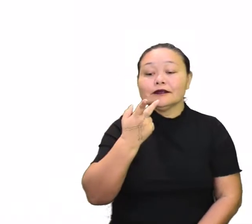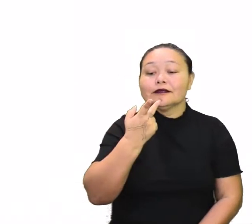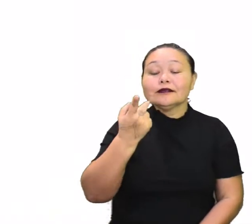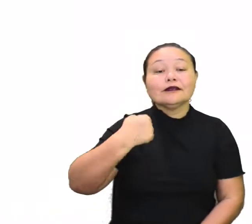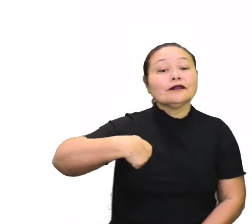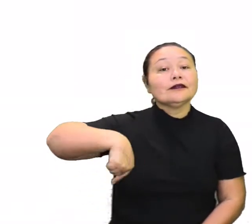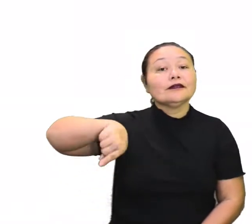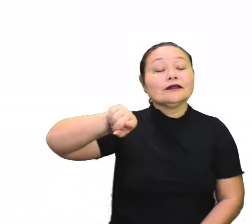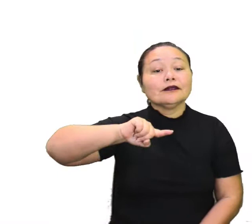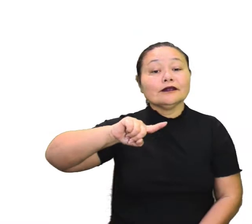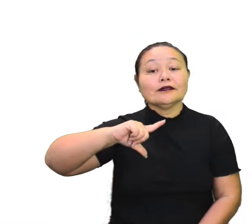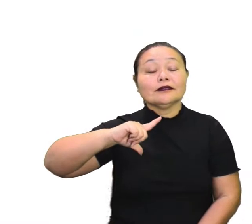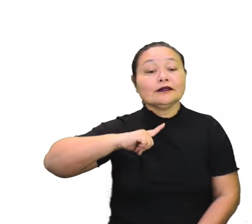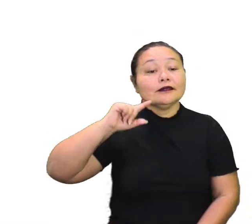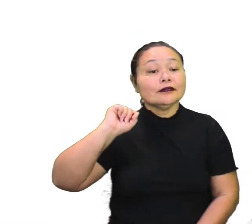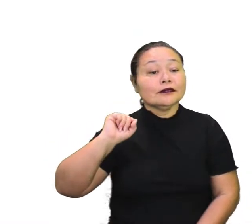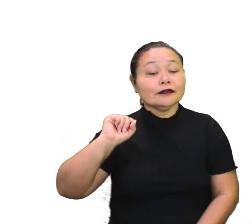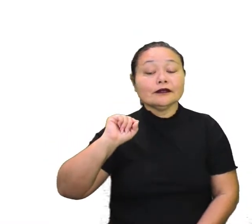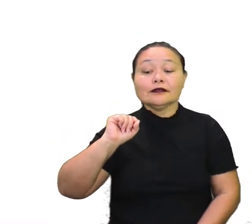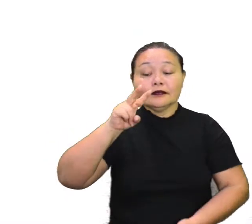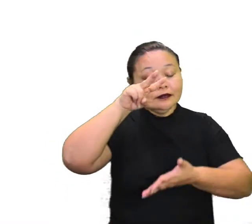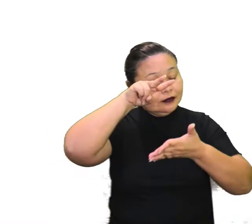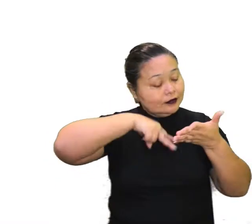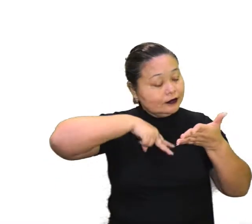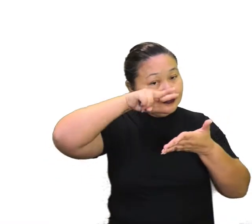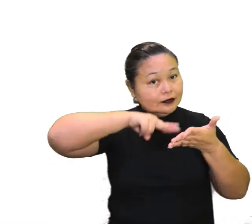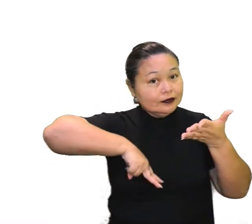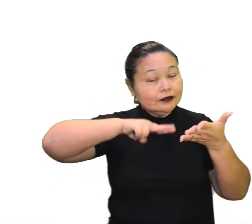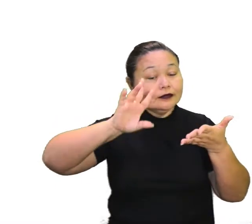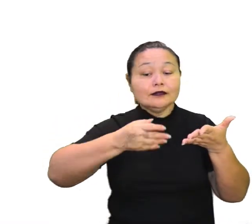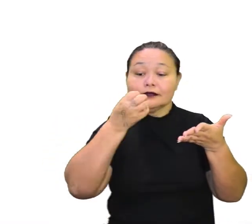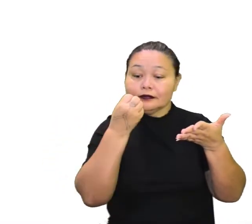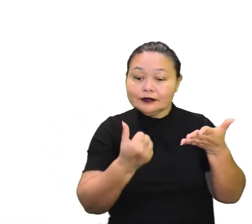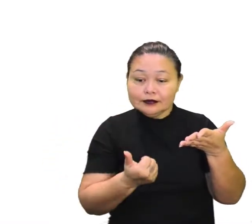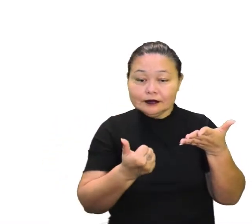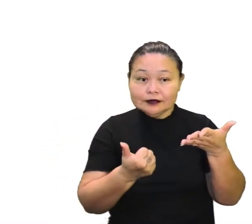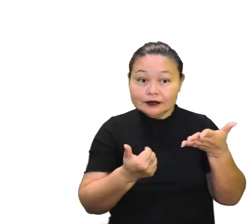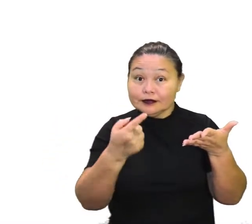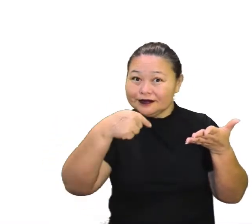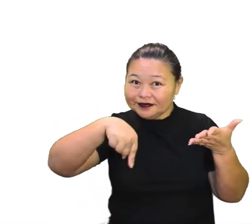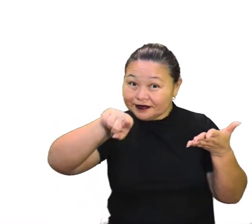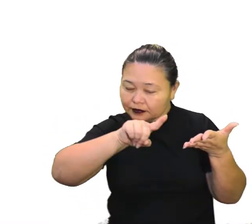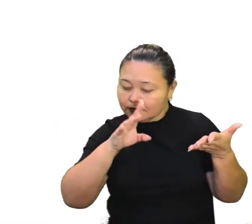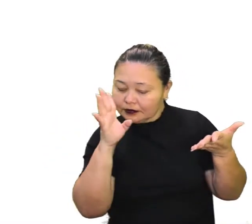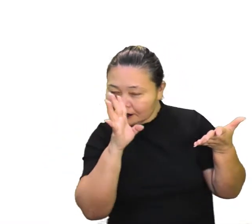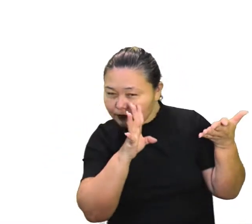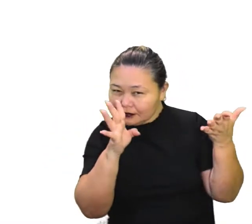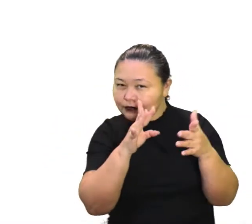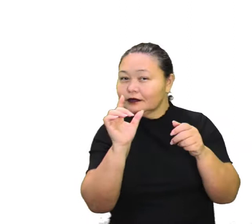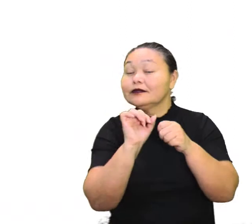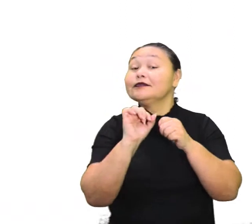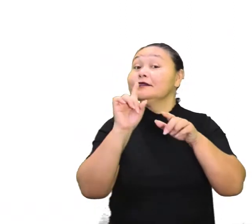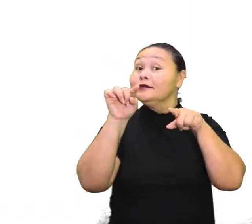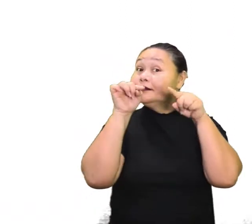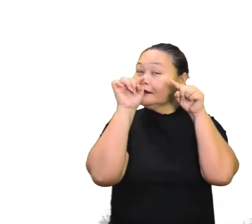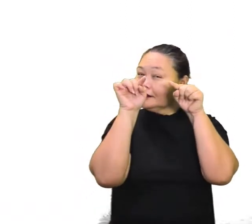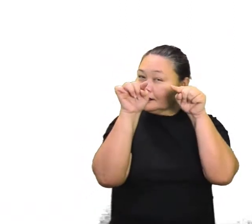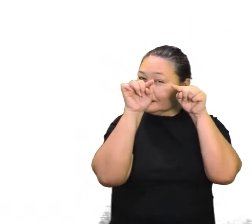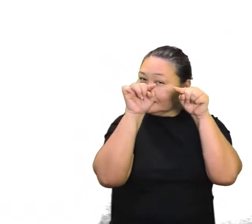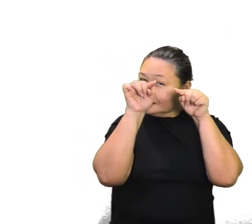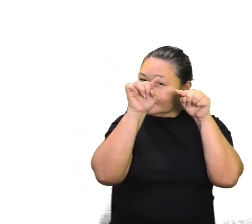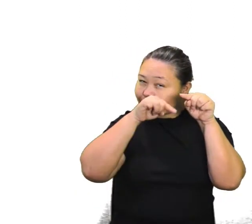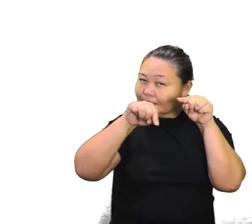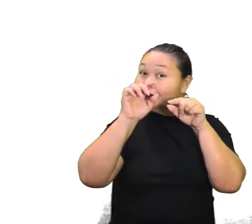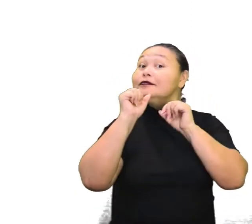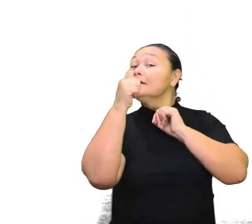para você o seguinte, que nós vamos trabalhar agora a leitura, beleza? Muito bem, peguei você distraído, hein? Ah,